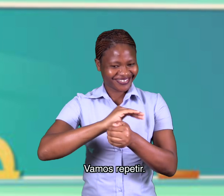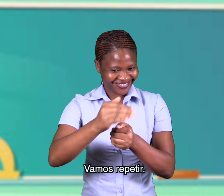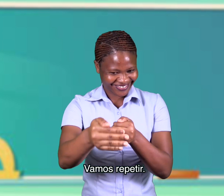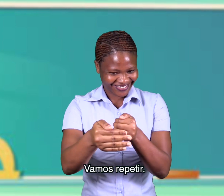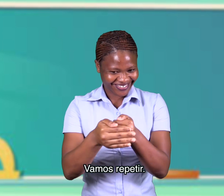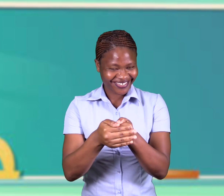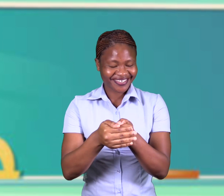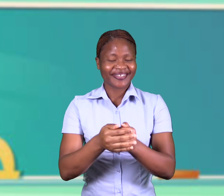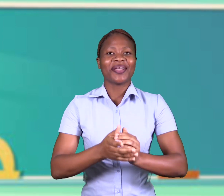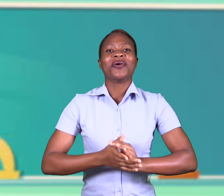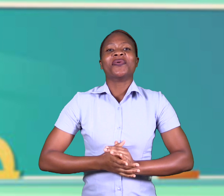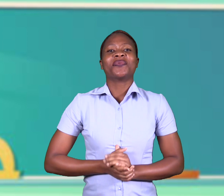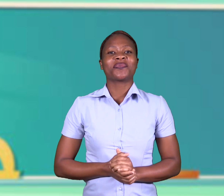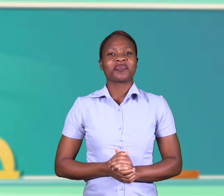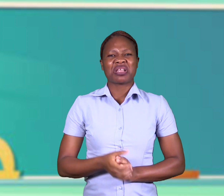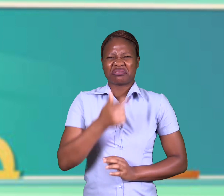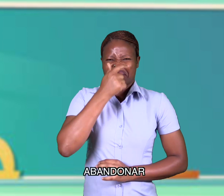Vamos repetir?